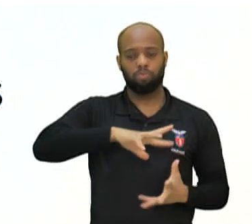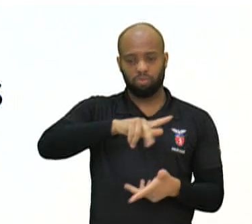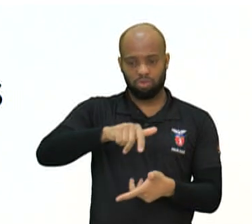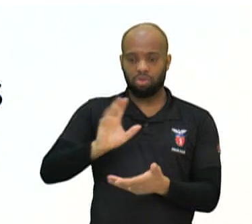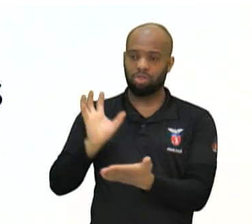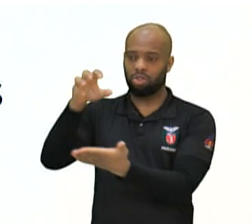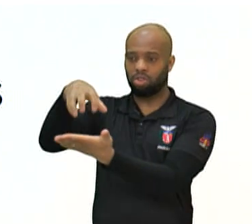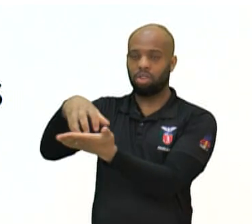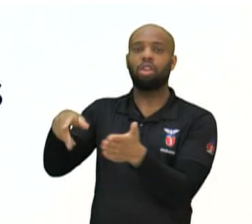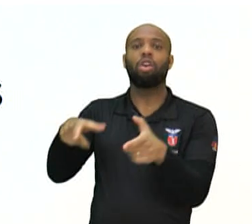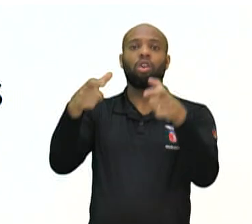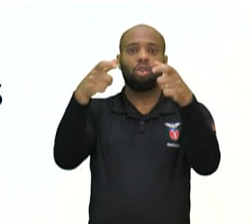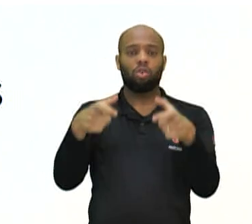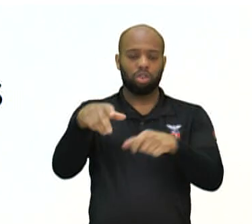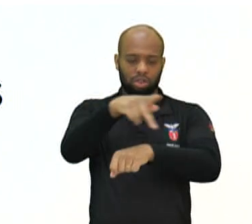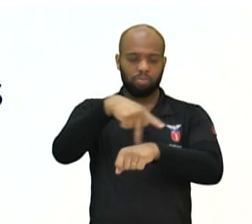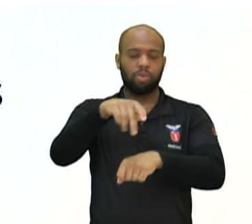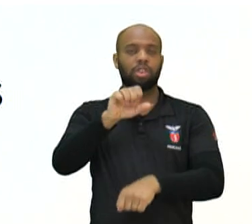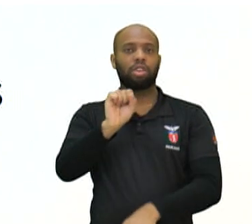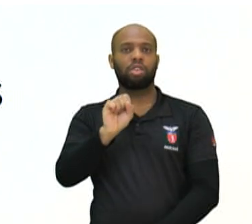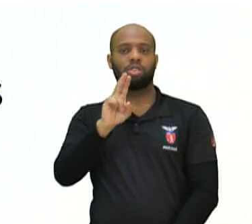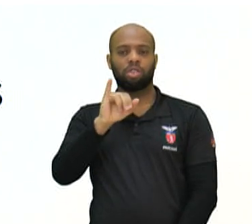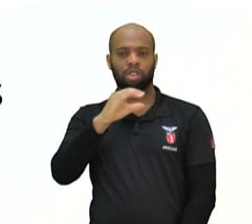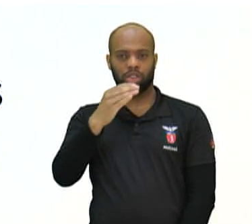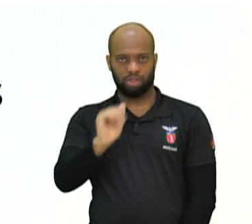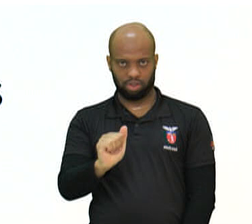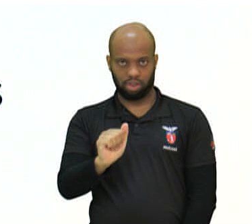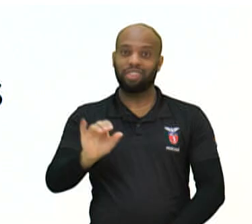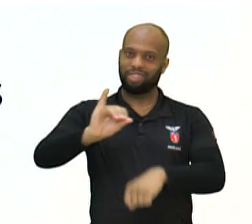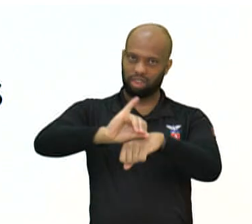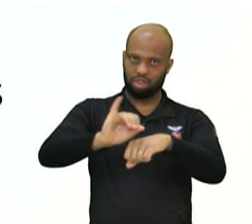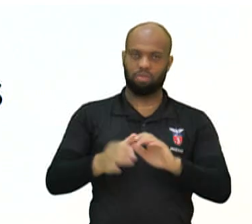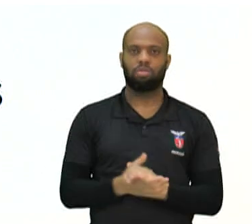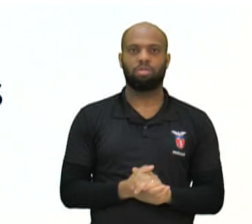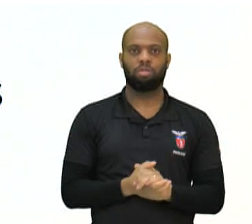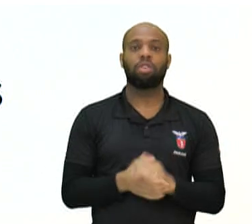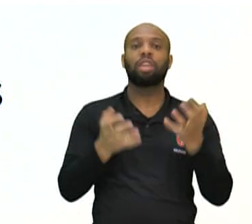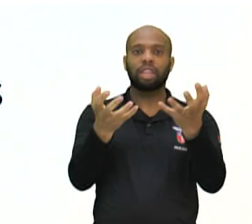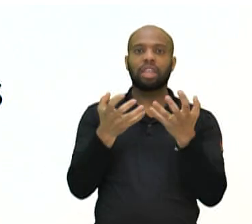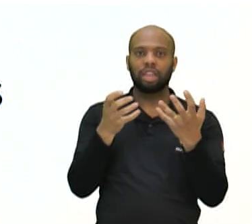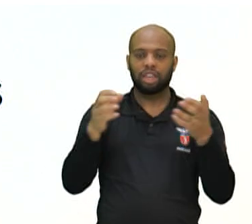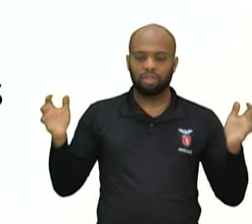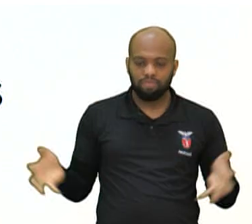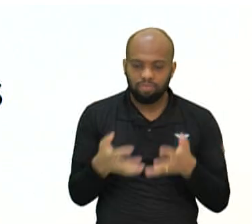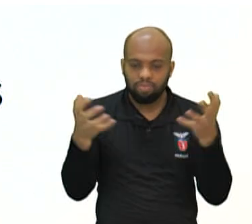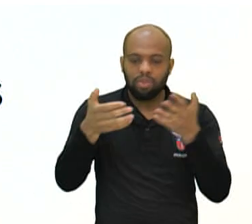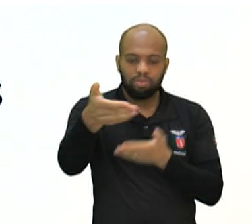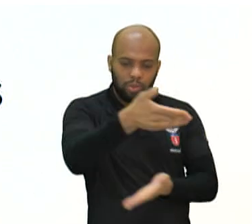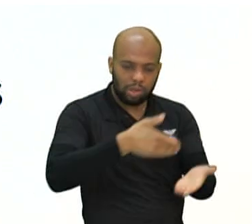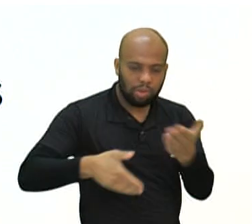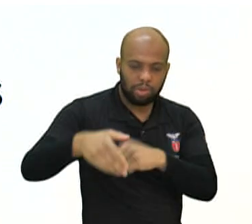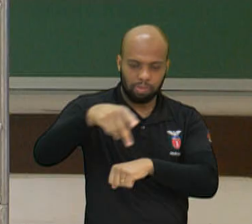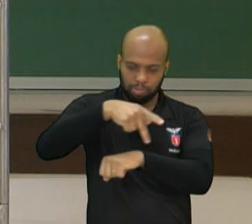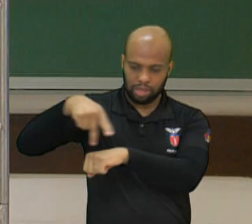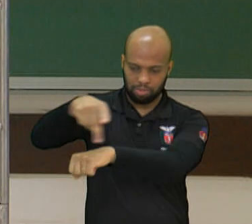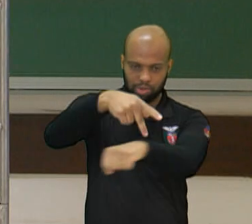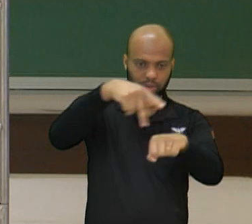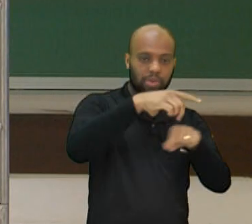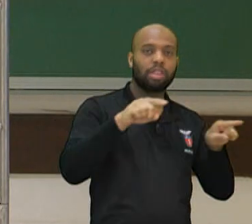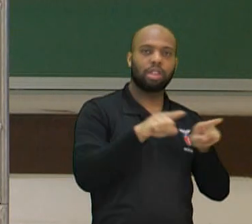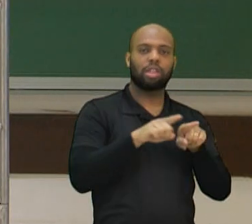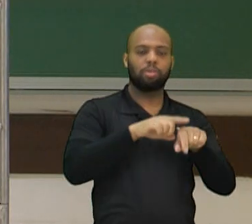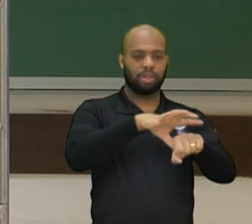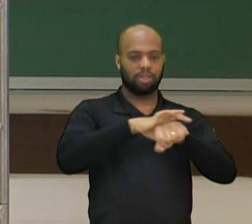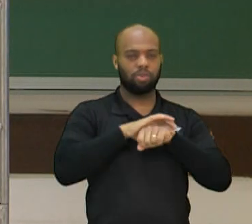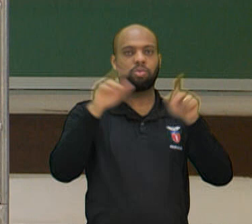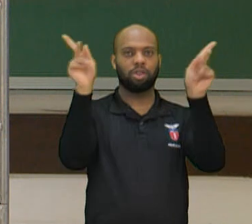sede em Genebra, na Suíça, cujos objetivos seriam promover a cooperação entre as nações e assegurar